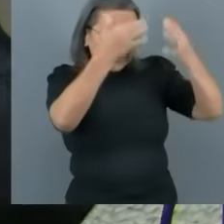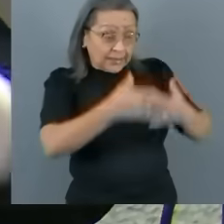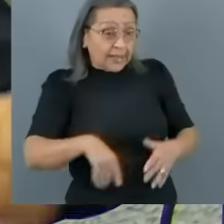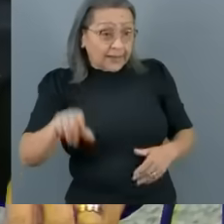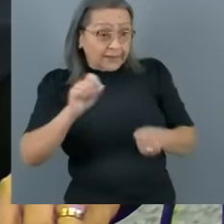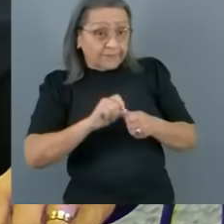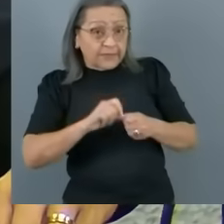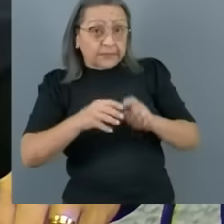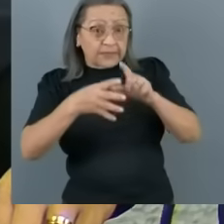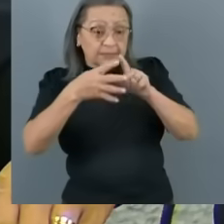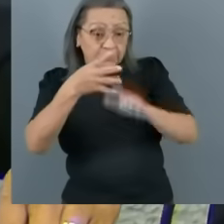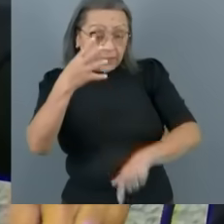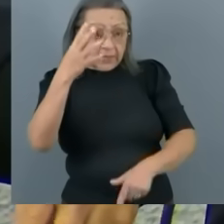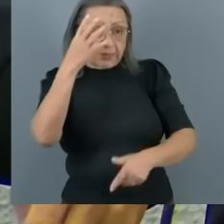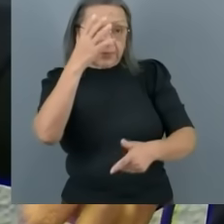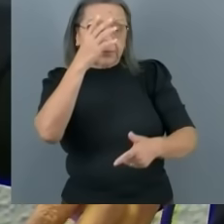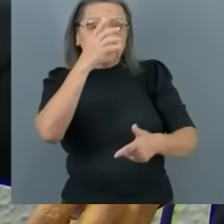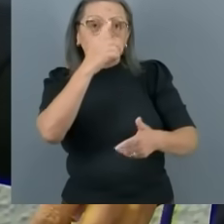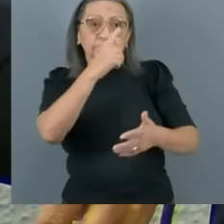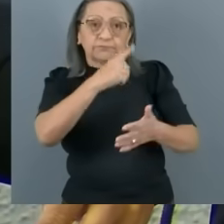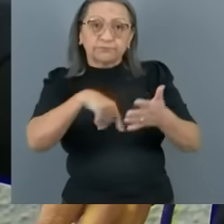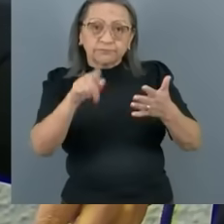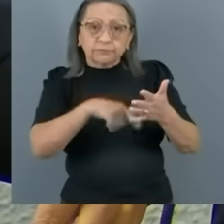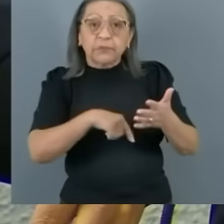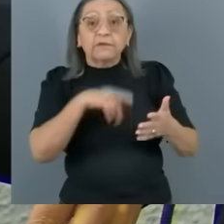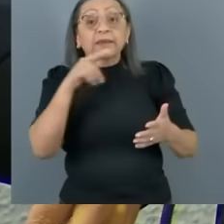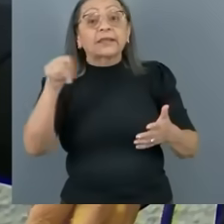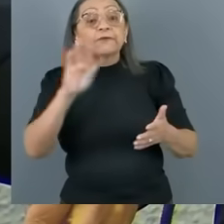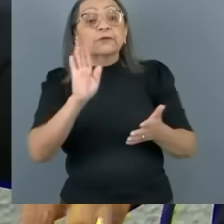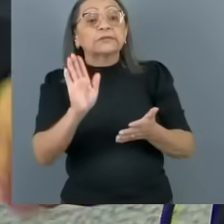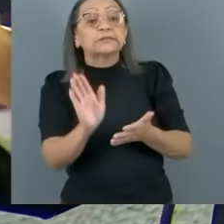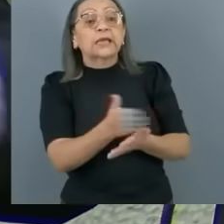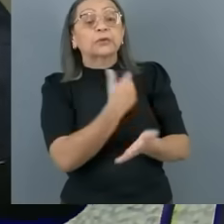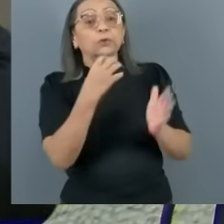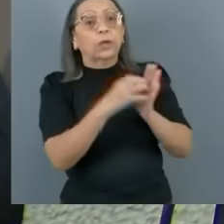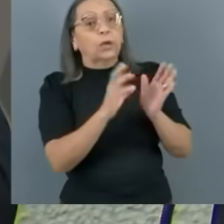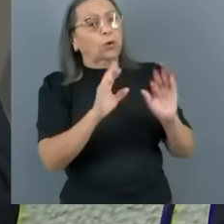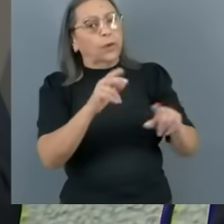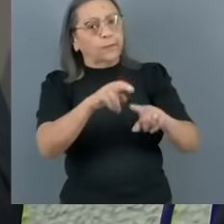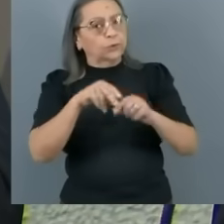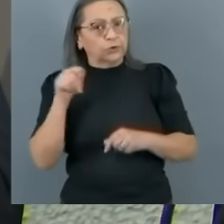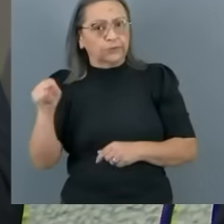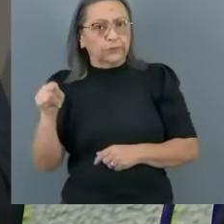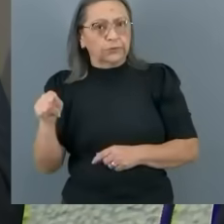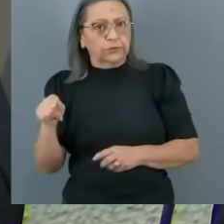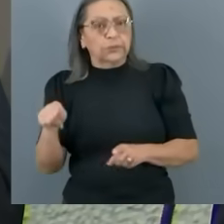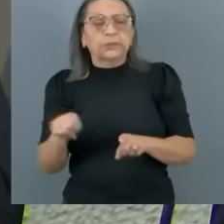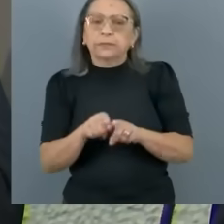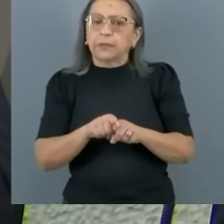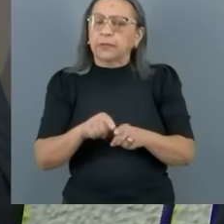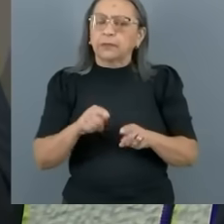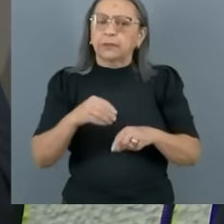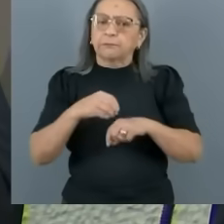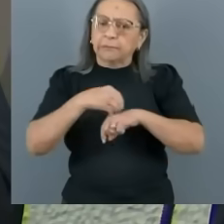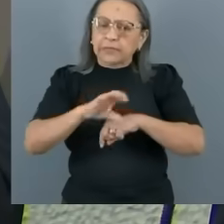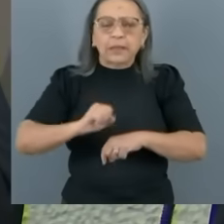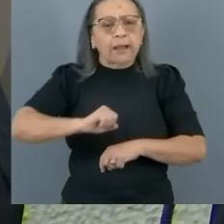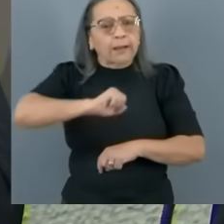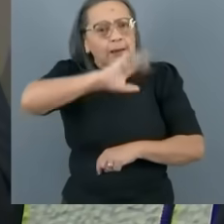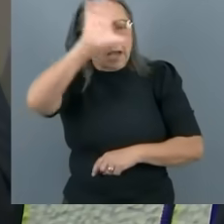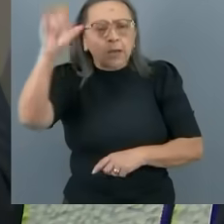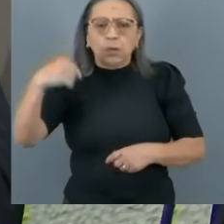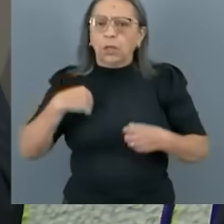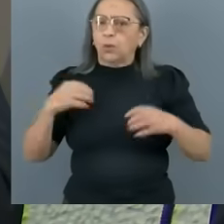4 exonerações. Eu falei que ela foi retirada do cargo não por causa disso. E deixar bem claro que eu não tenho